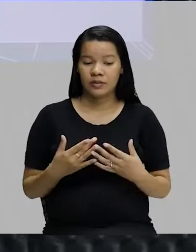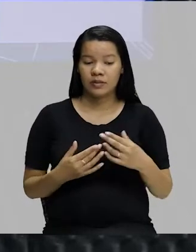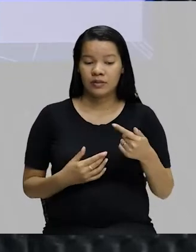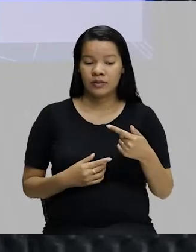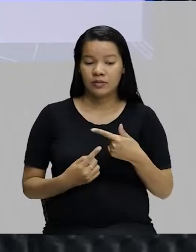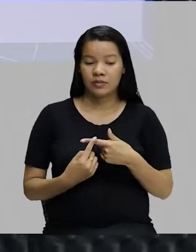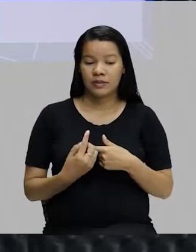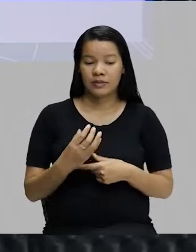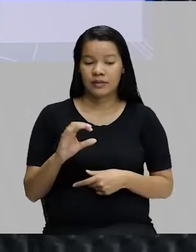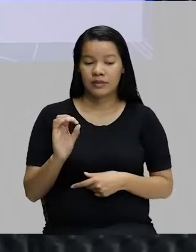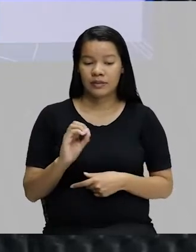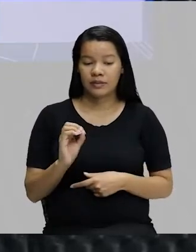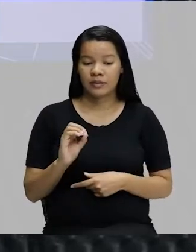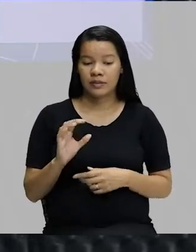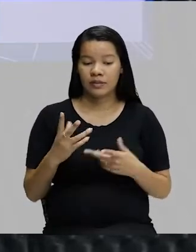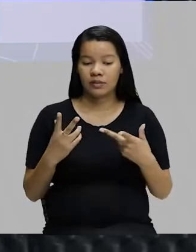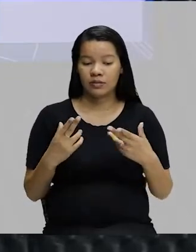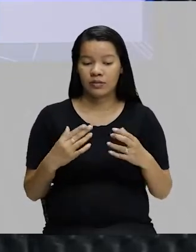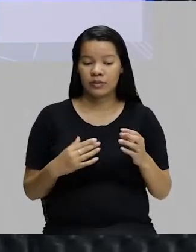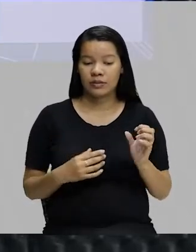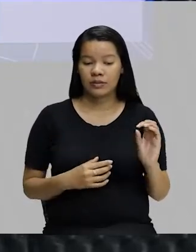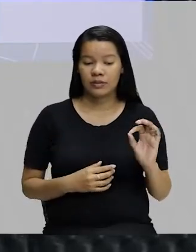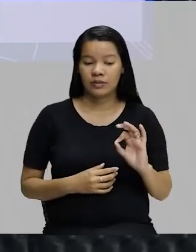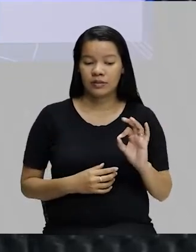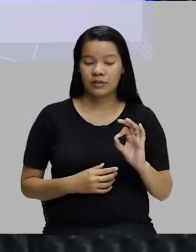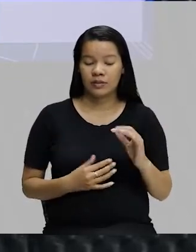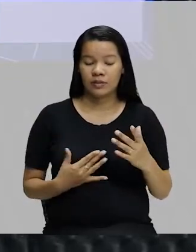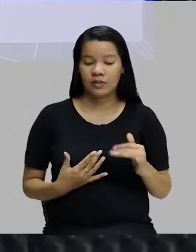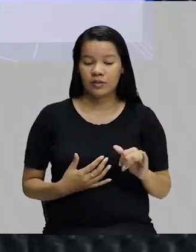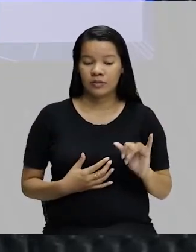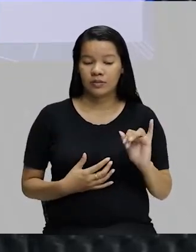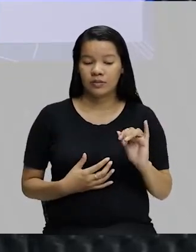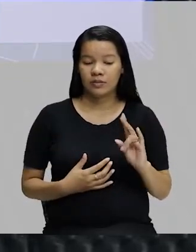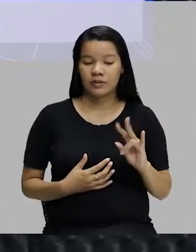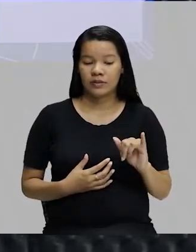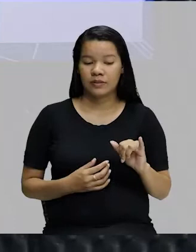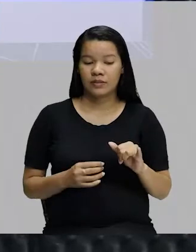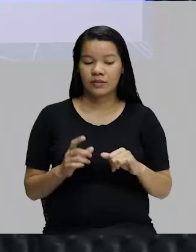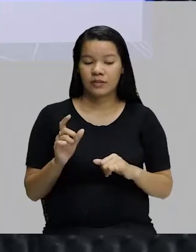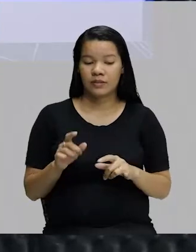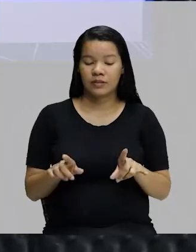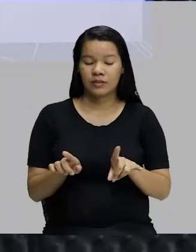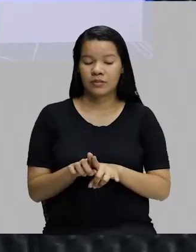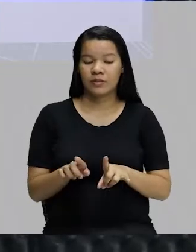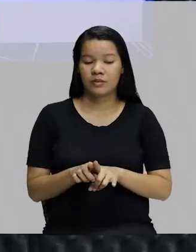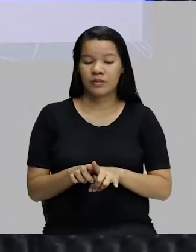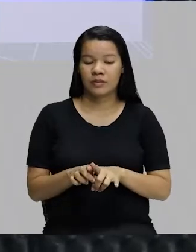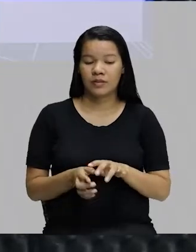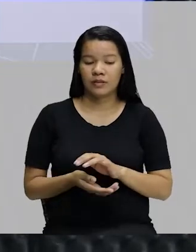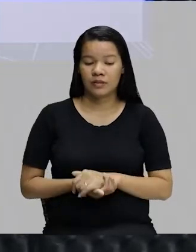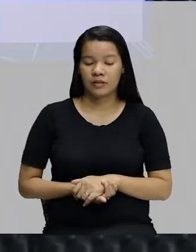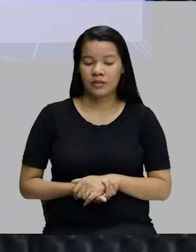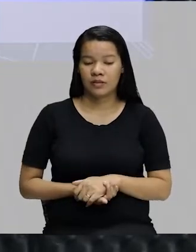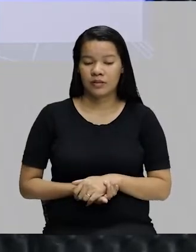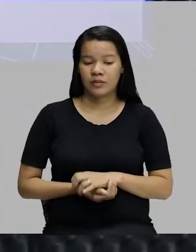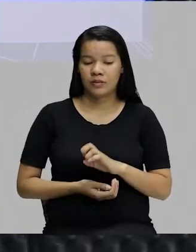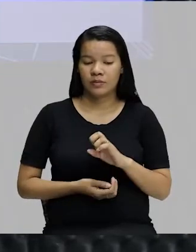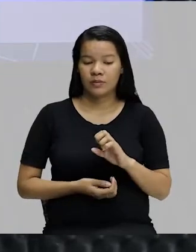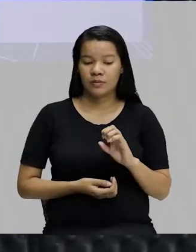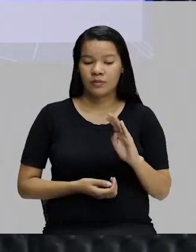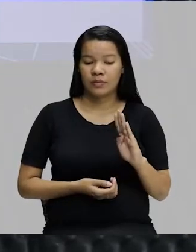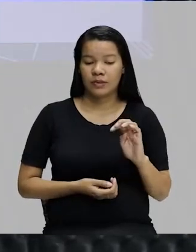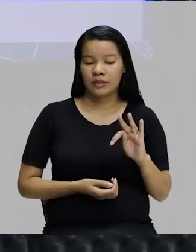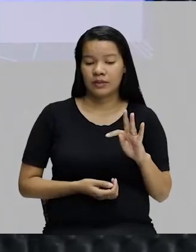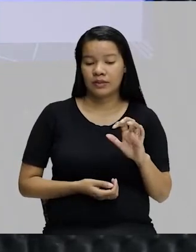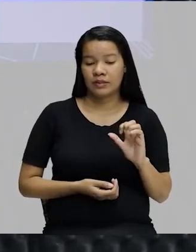7. Então, o Y tem que ser também a partícula beta ou o elétron. Na equação